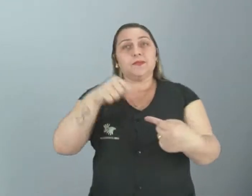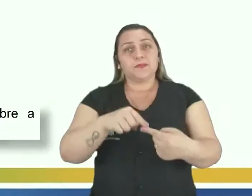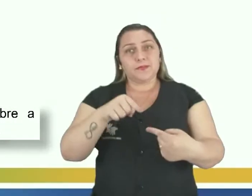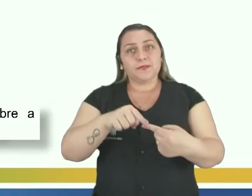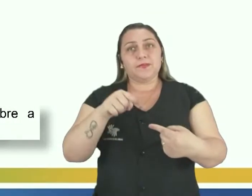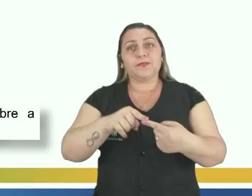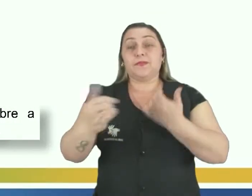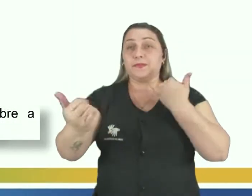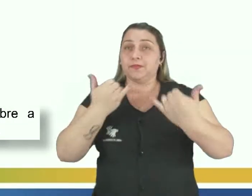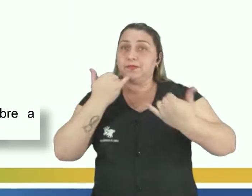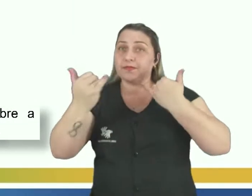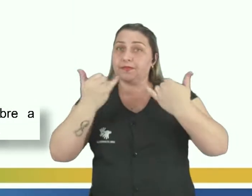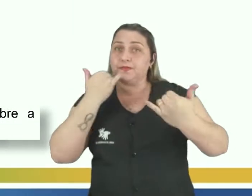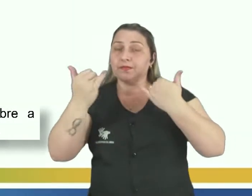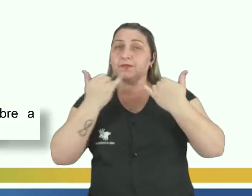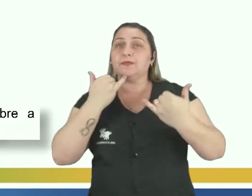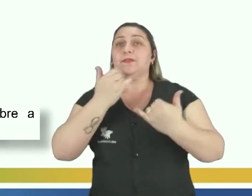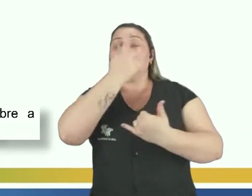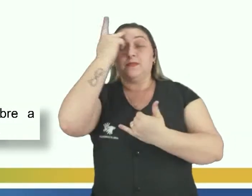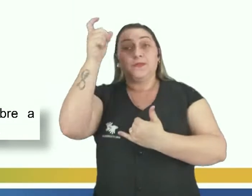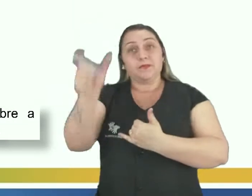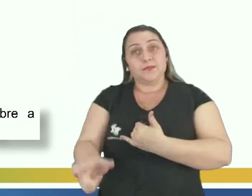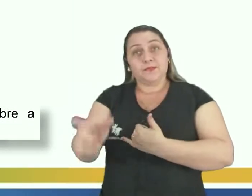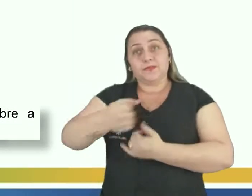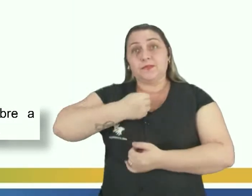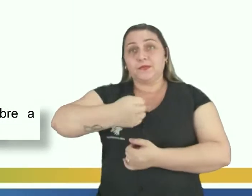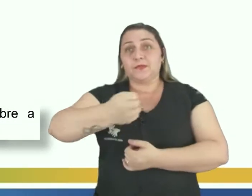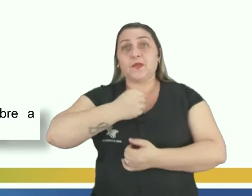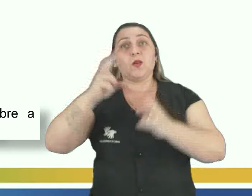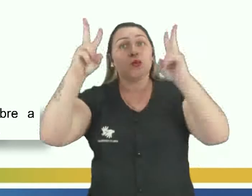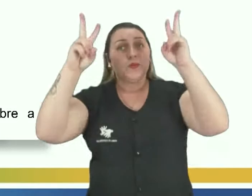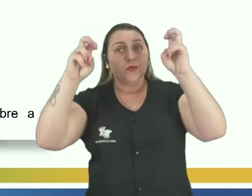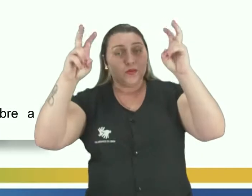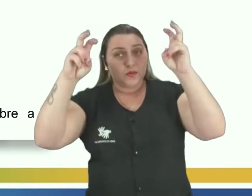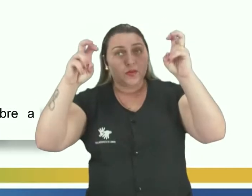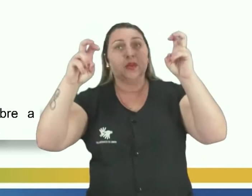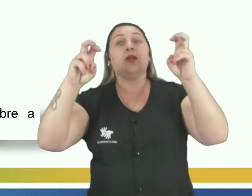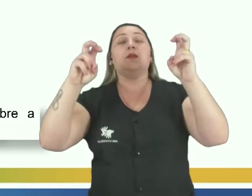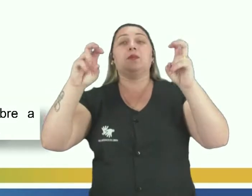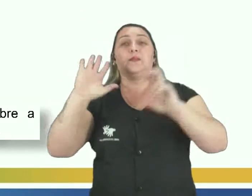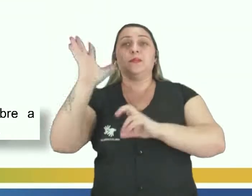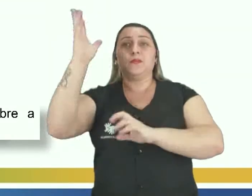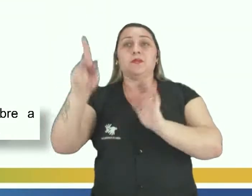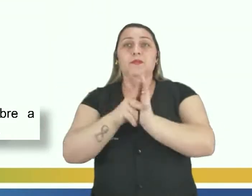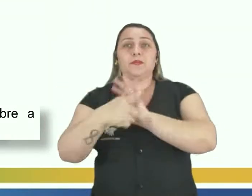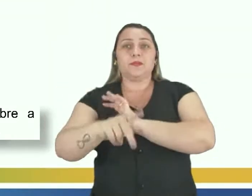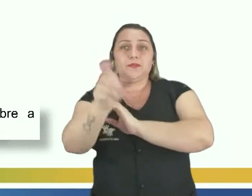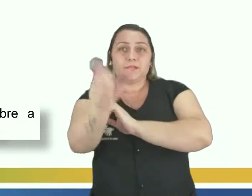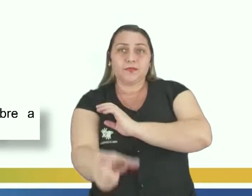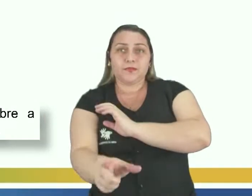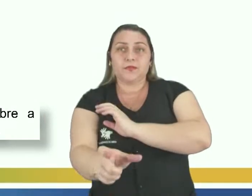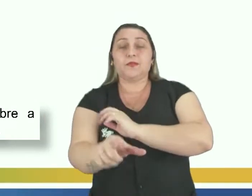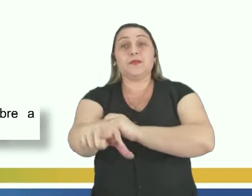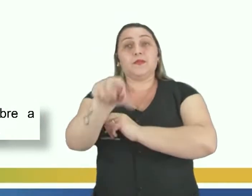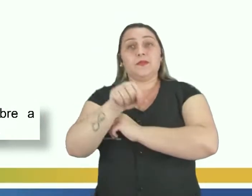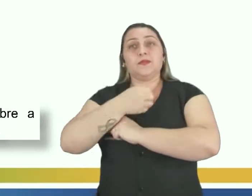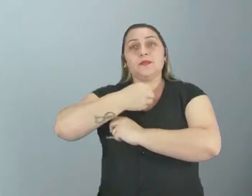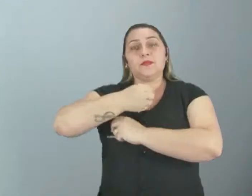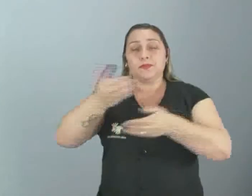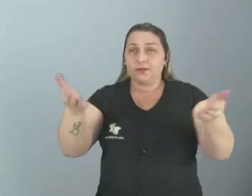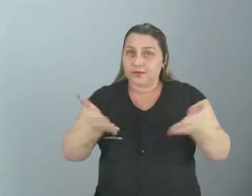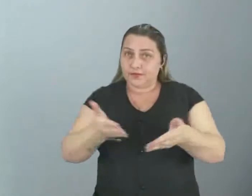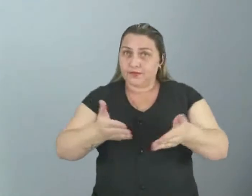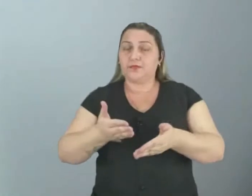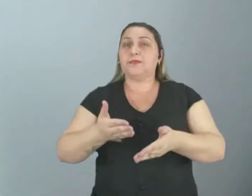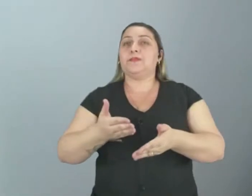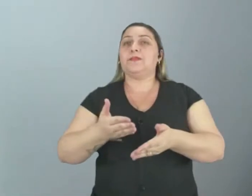objetivo de informar sobre a pessoa entrevistada, ou sobre o tema, fato que envolva. Escolhemos uma entrevista hoje que vai ser